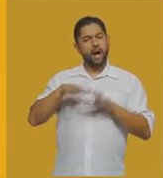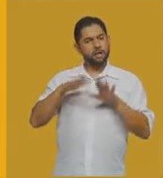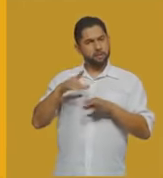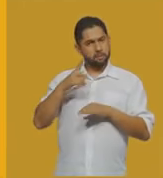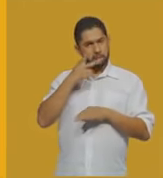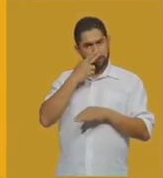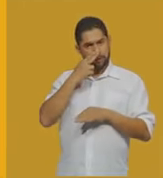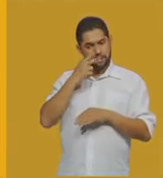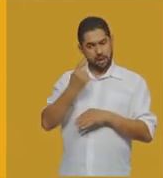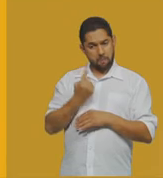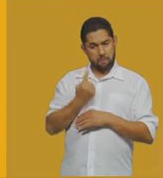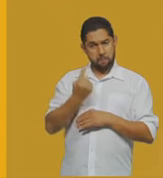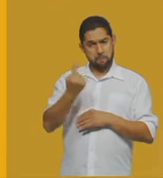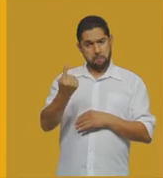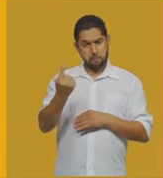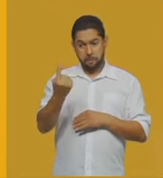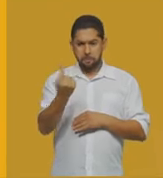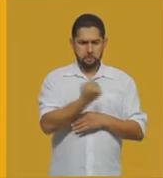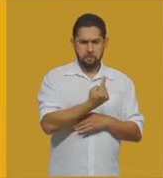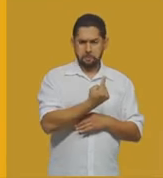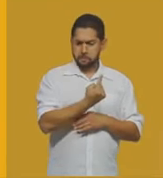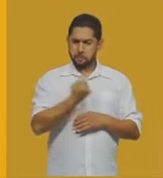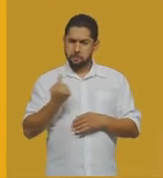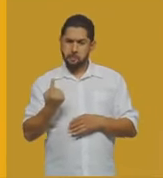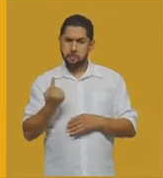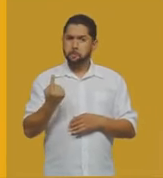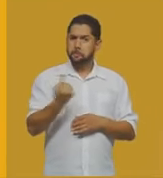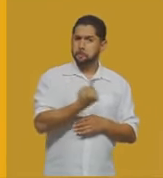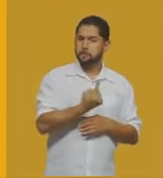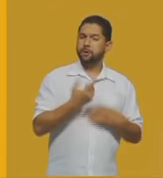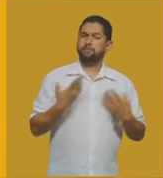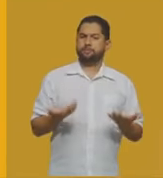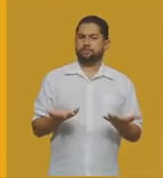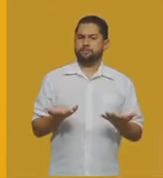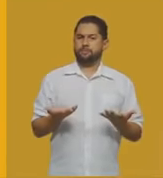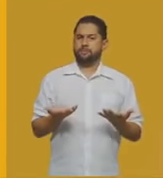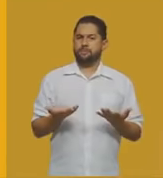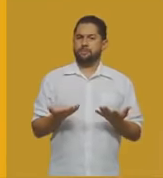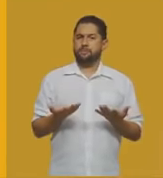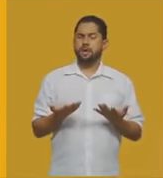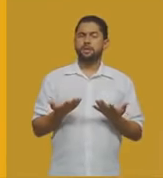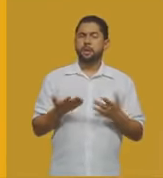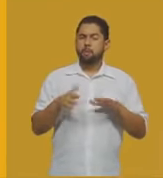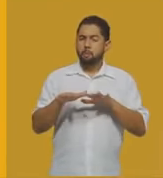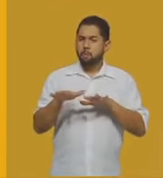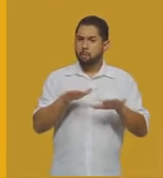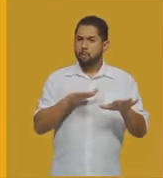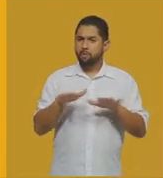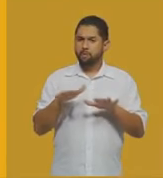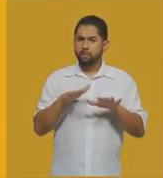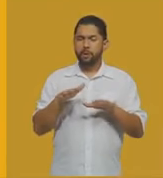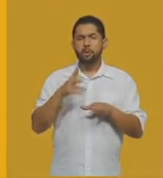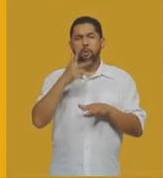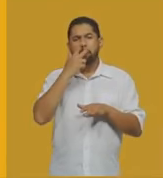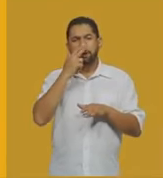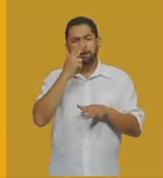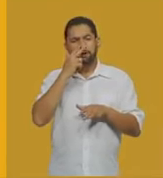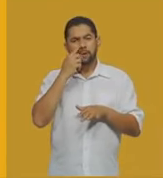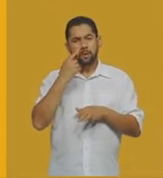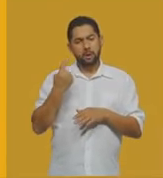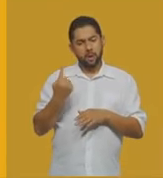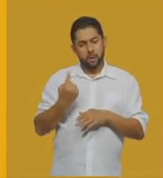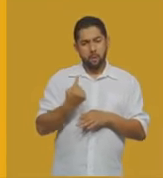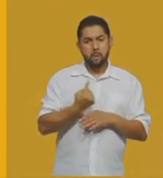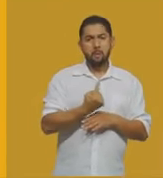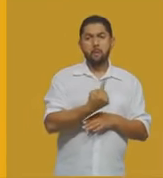depois muda de sentido, depois muda de sentido de novo. Então, esse movimento de laçadas, que era chamado dessa forma, eles